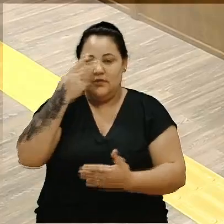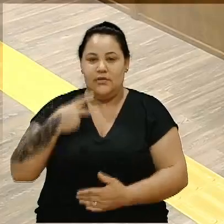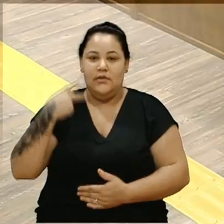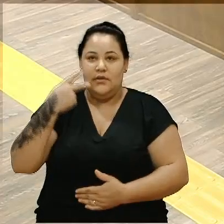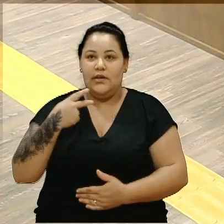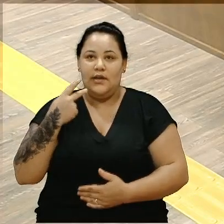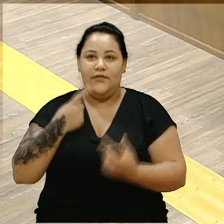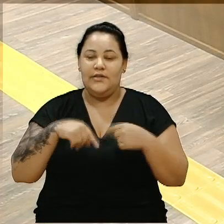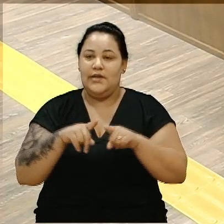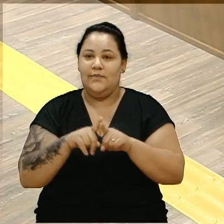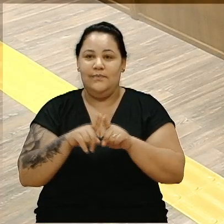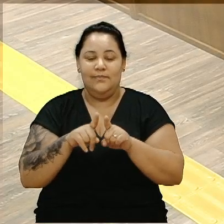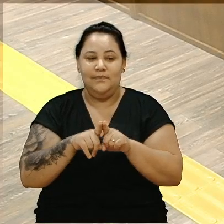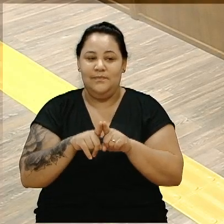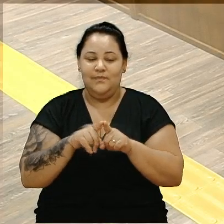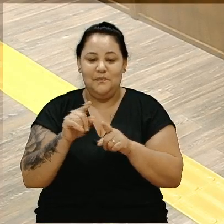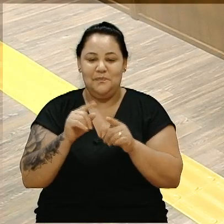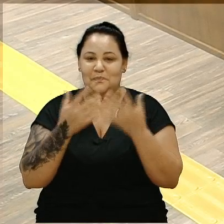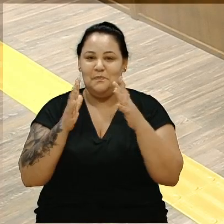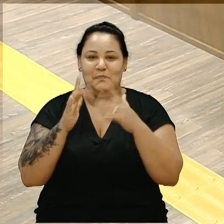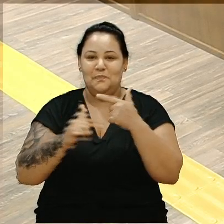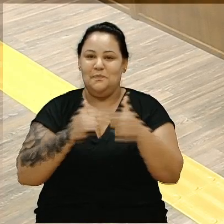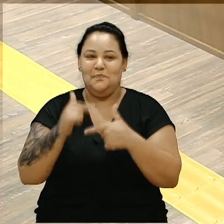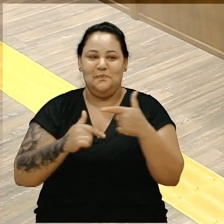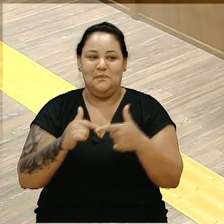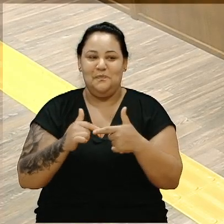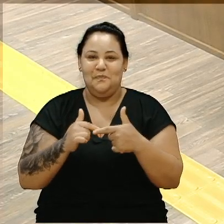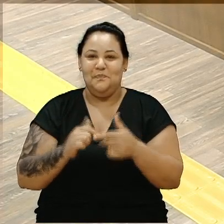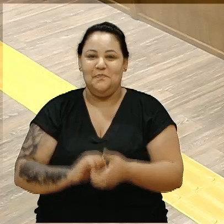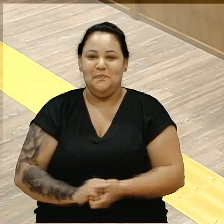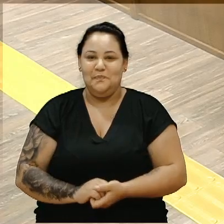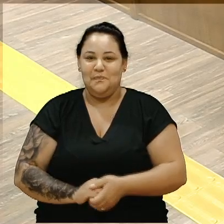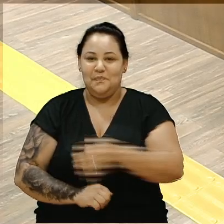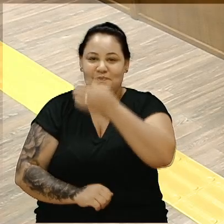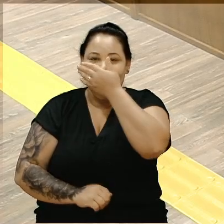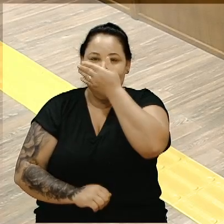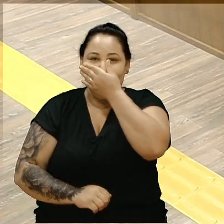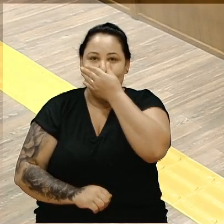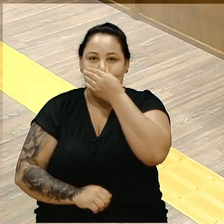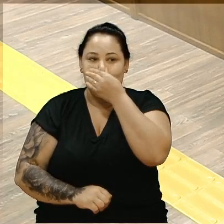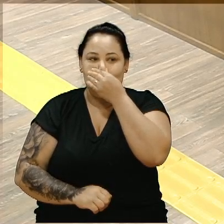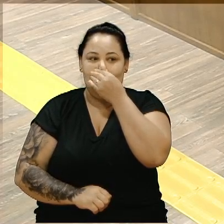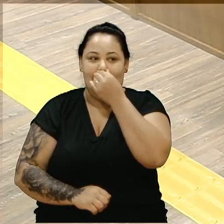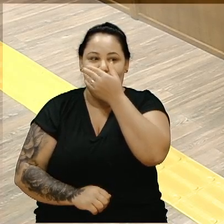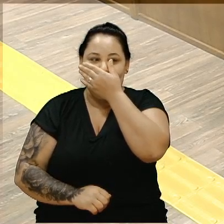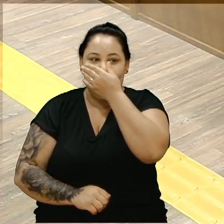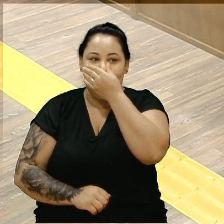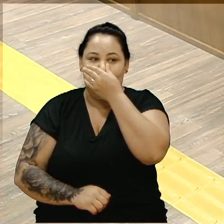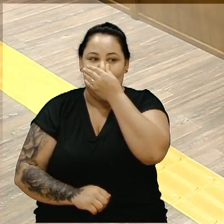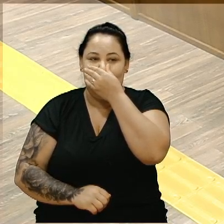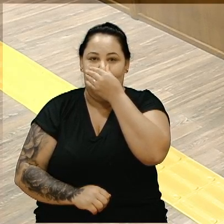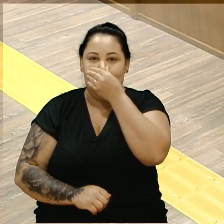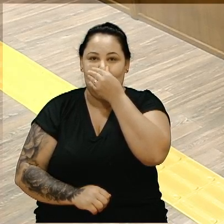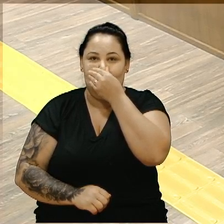seu trabalho. Passo a palavra ao vereador Edson da Rosa, da tribuna.